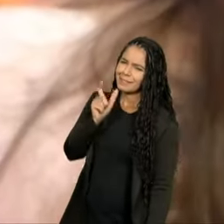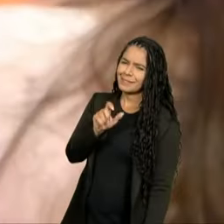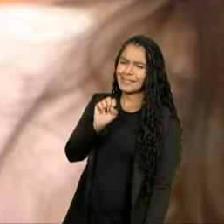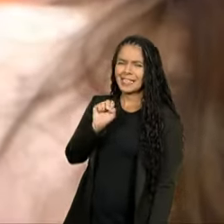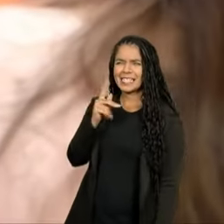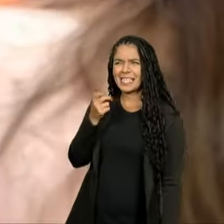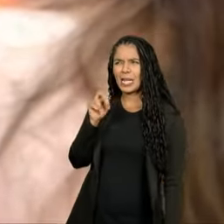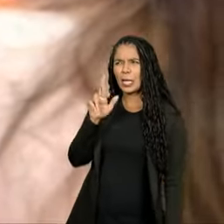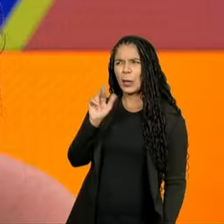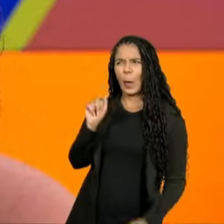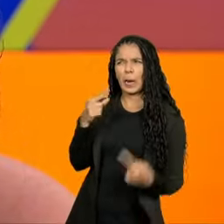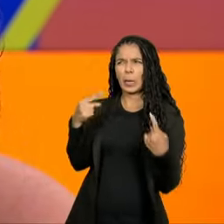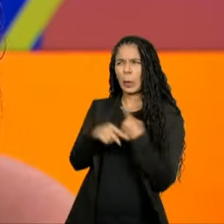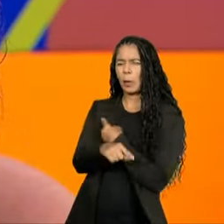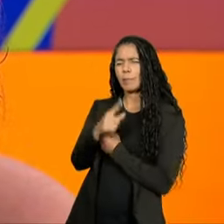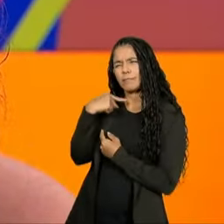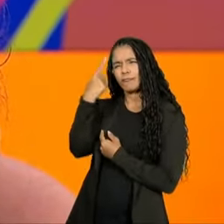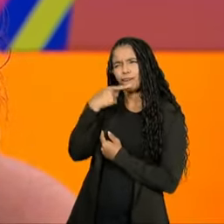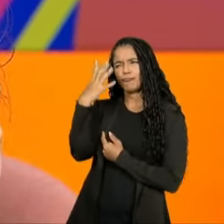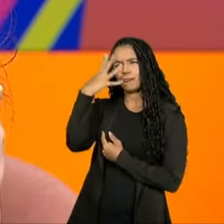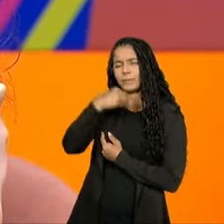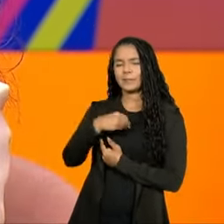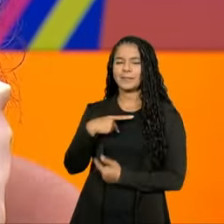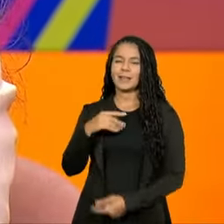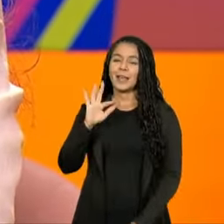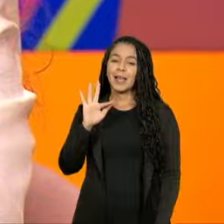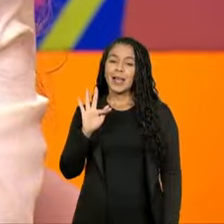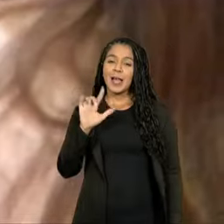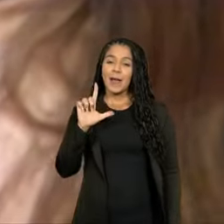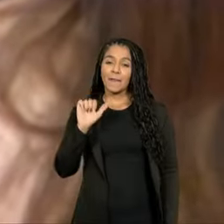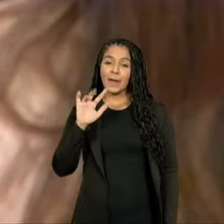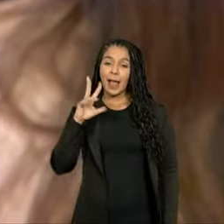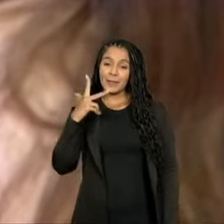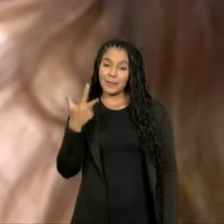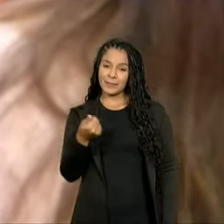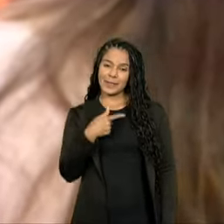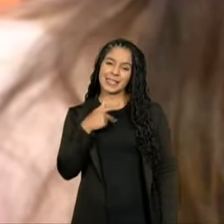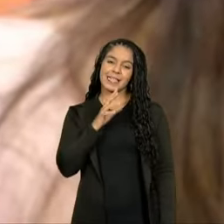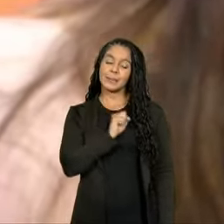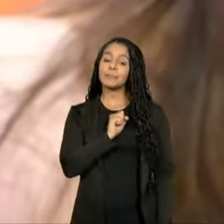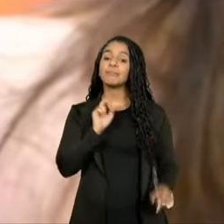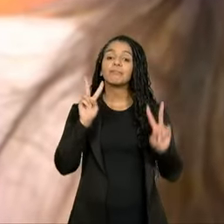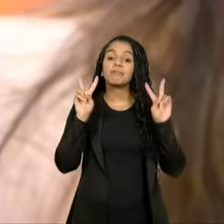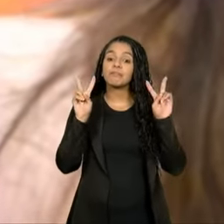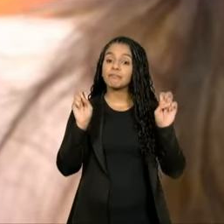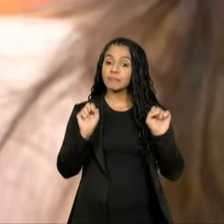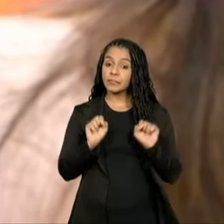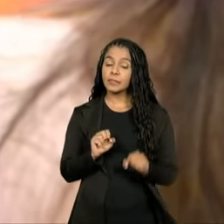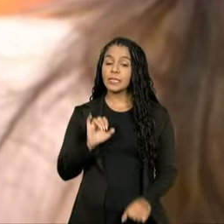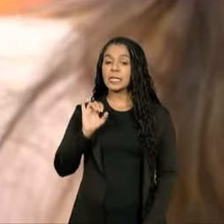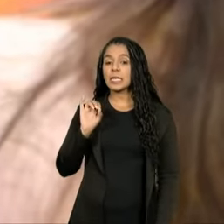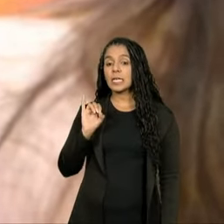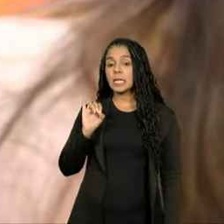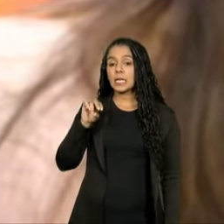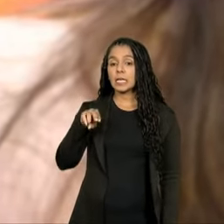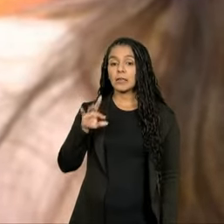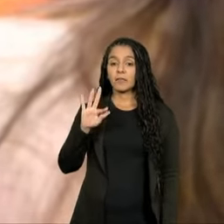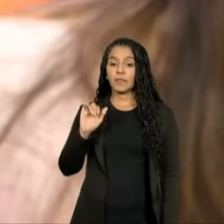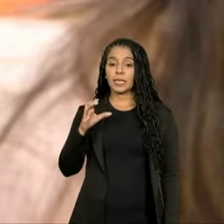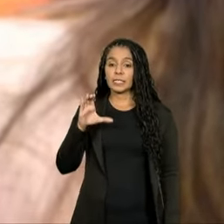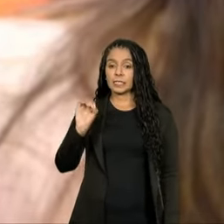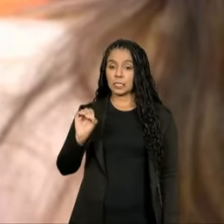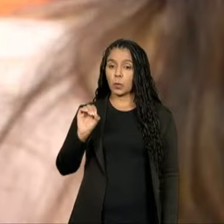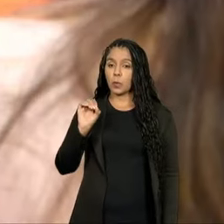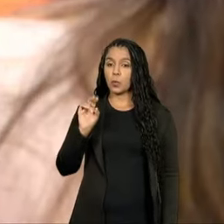linda, doutora, senhora, Flavinha, querida. Sobre a infecção urinária. Uma coisa que